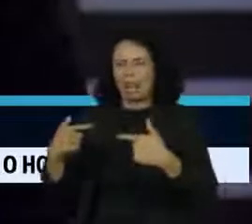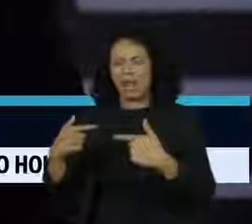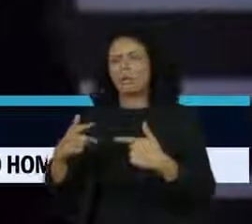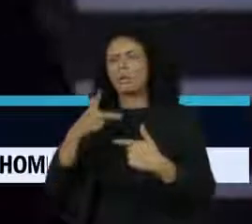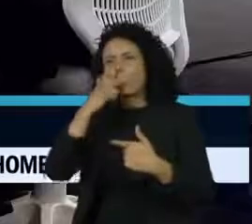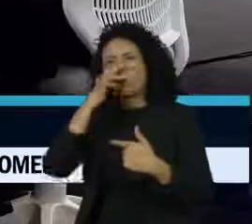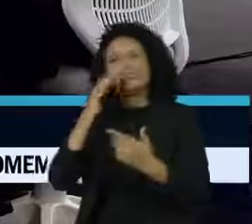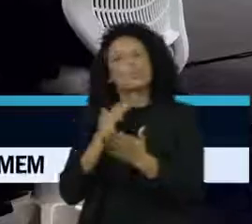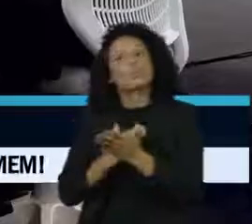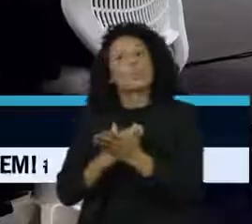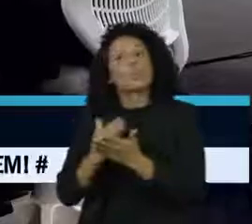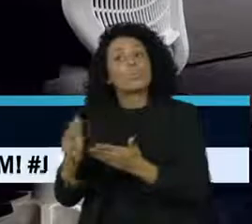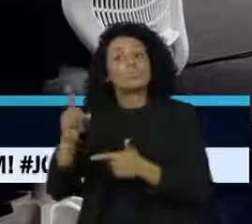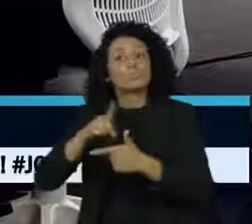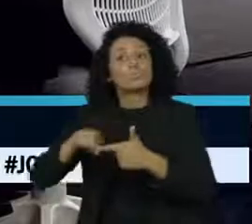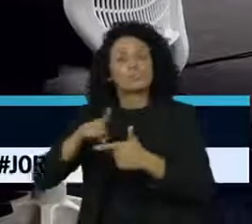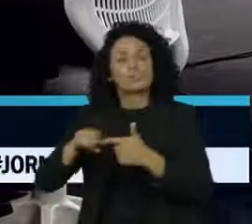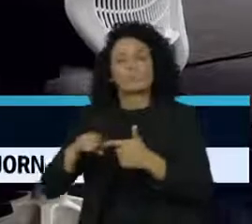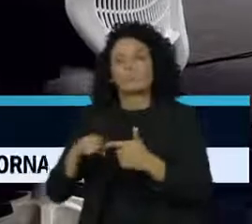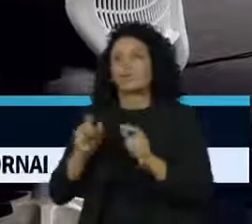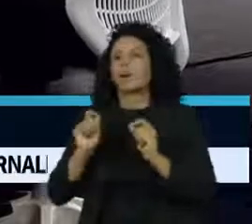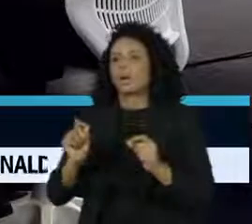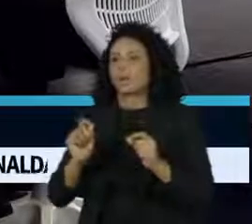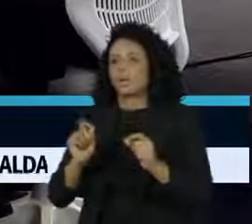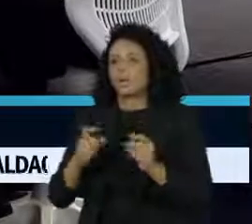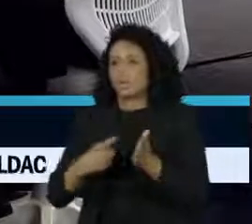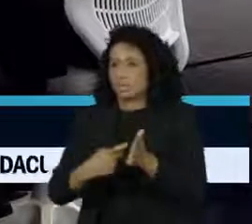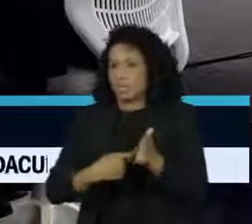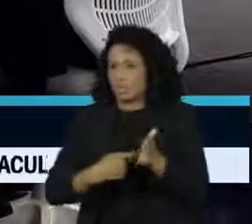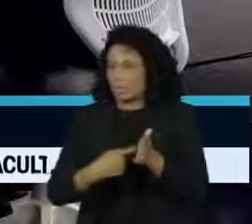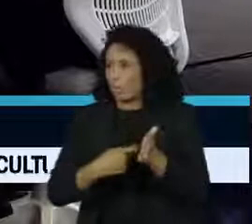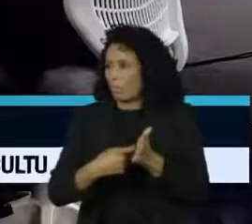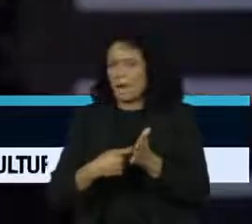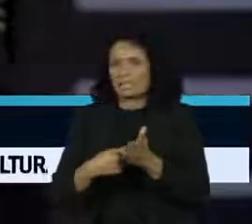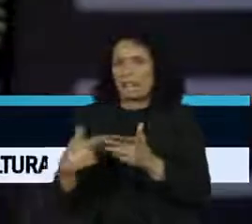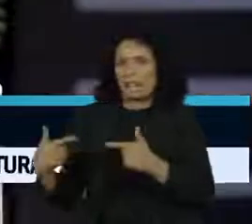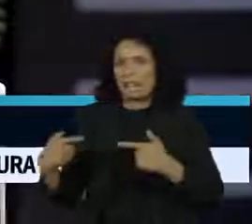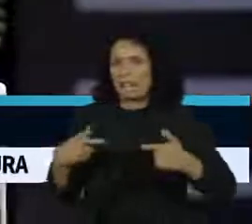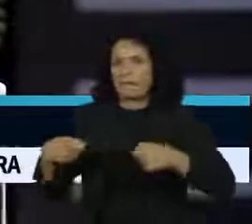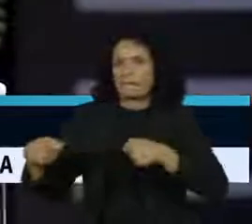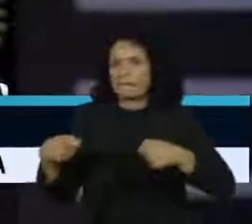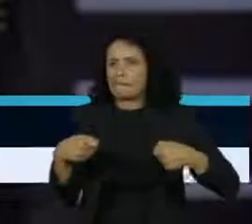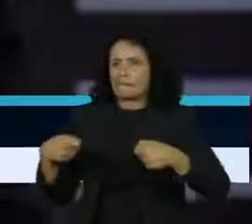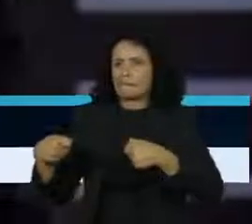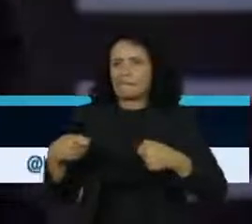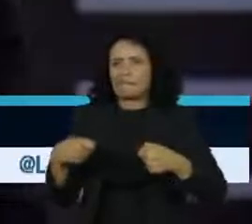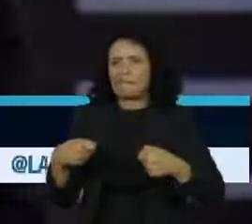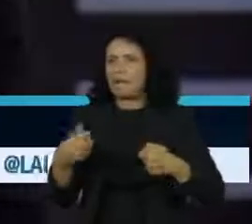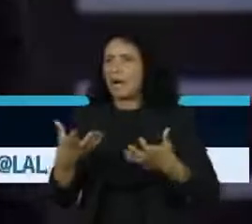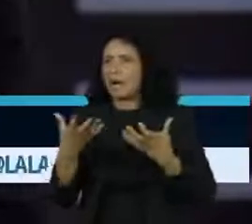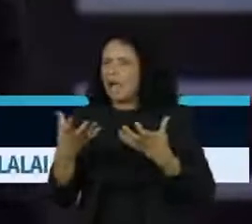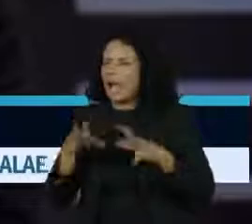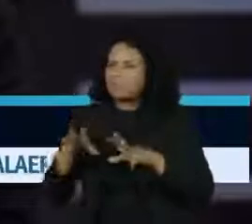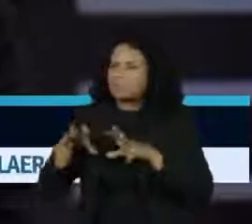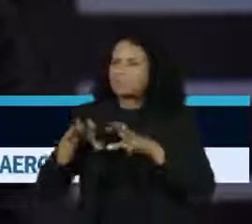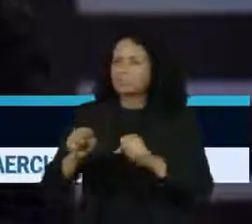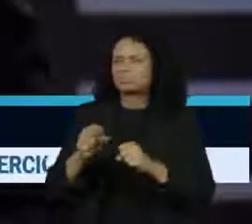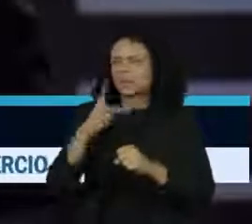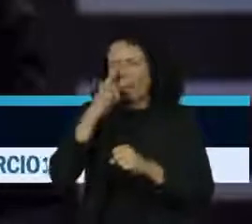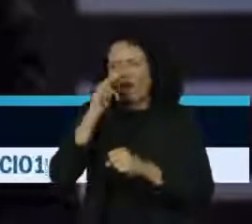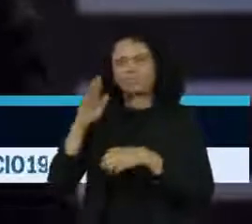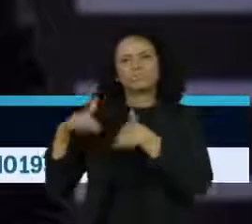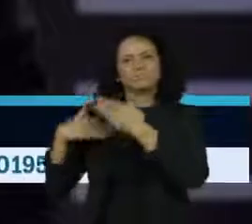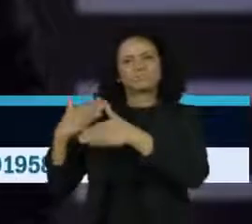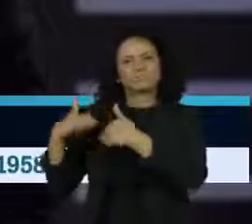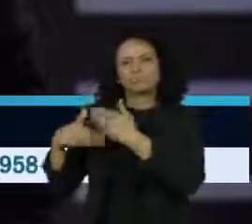fato, porque Donbás já é uma região em conflito há muitos anos, e é provavelmente um conflito que vai se prolongar a nível regional durante muito tempo,